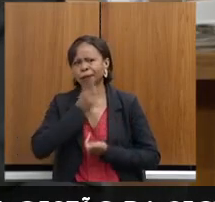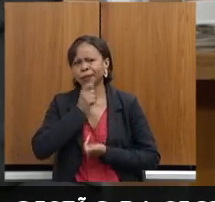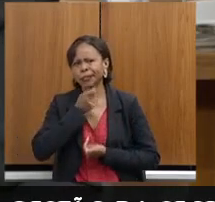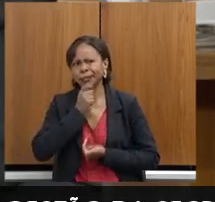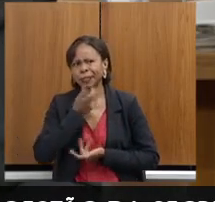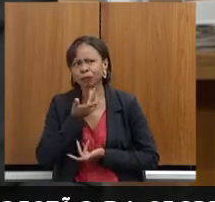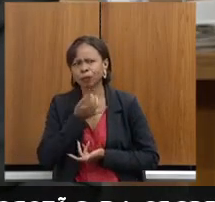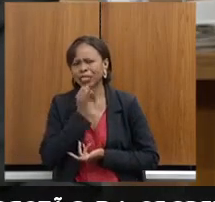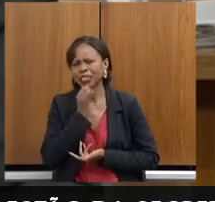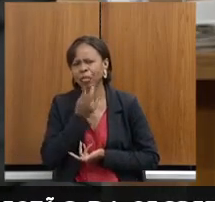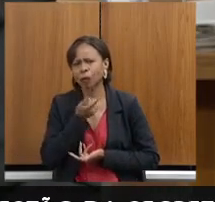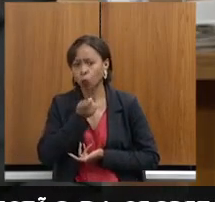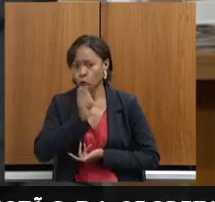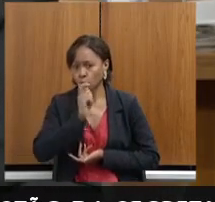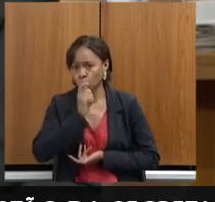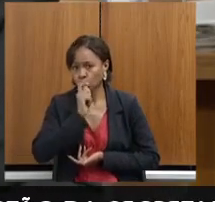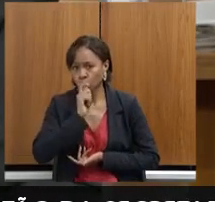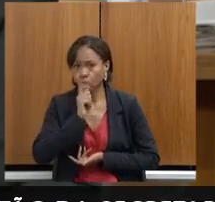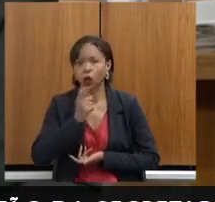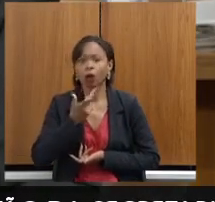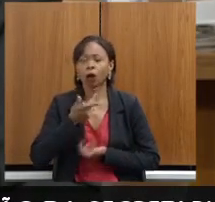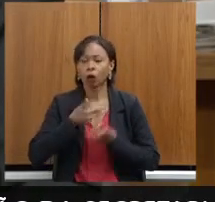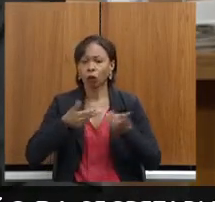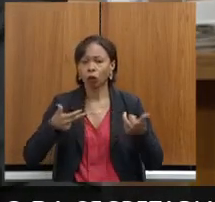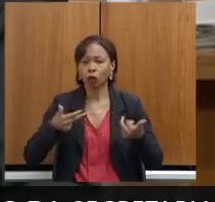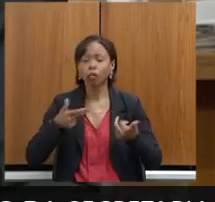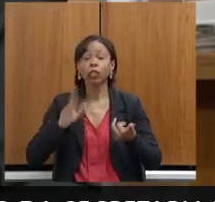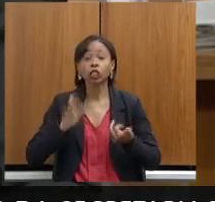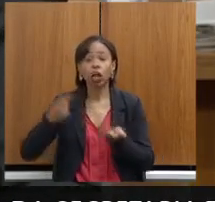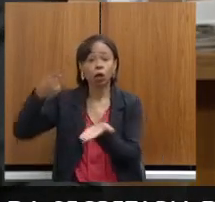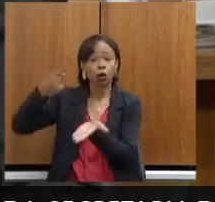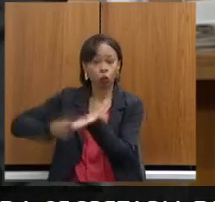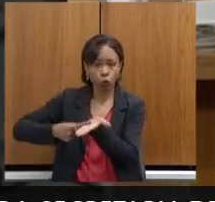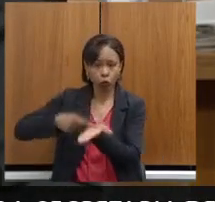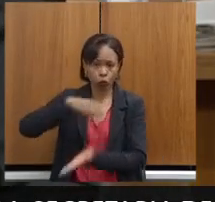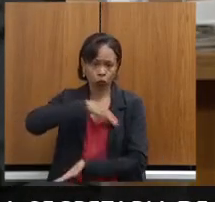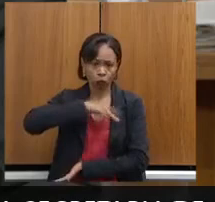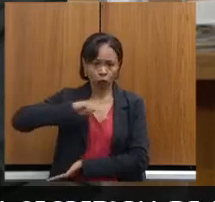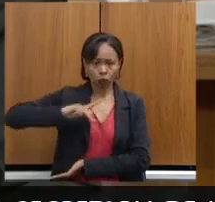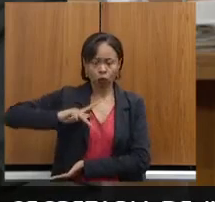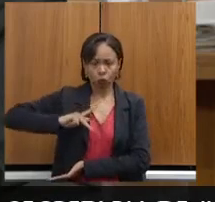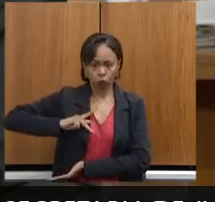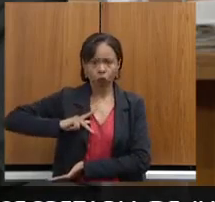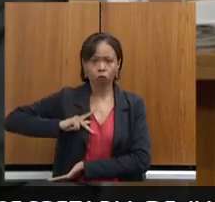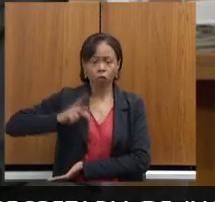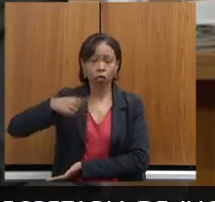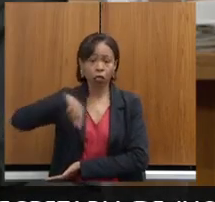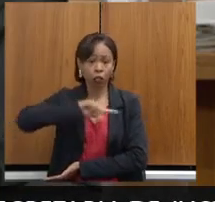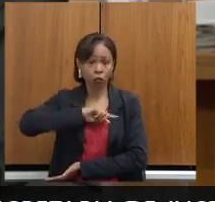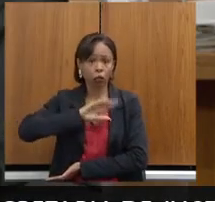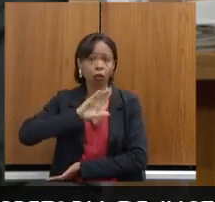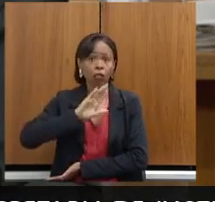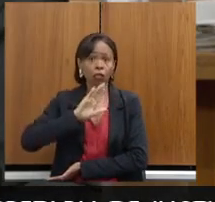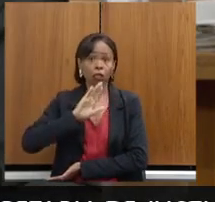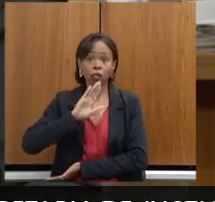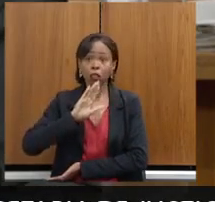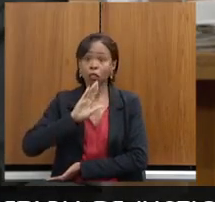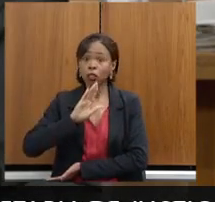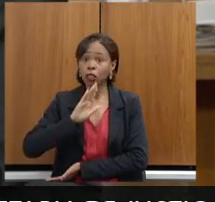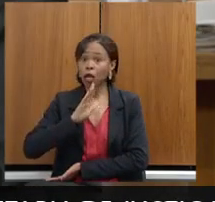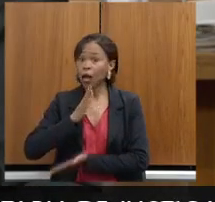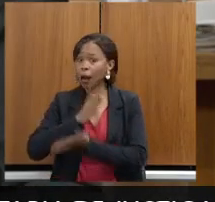Por Exemplo foi formulado uma um acordo com o ministério público e nós já não